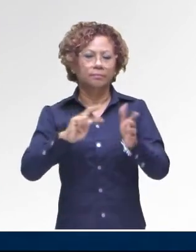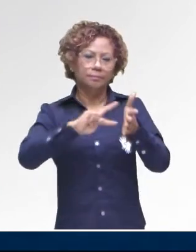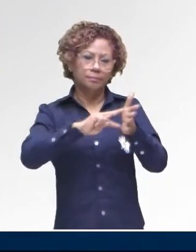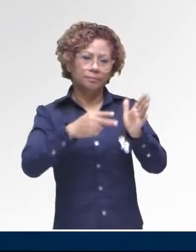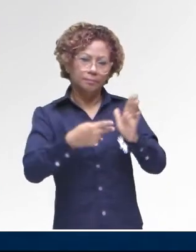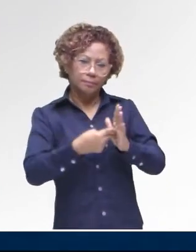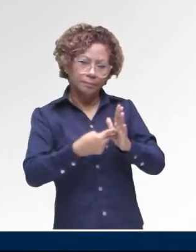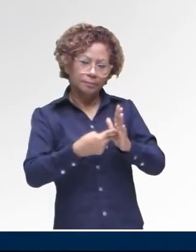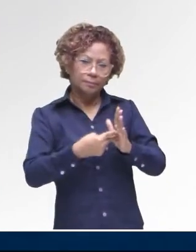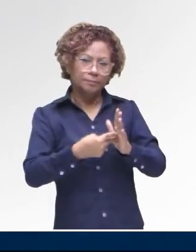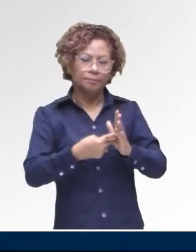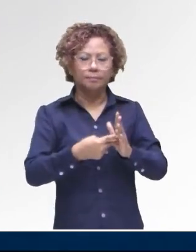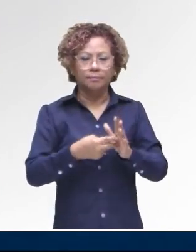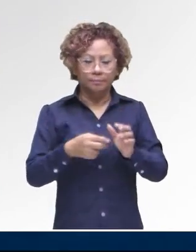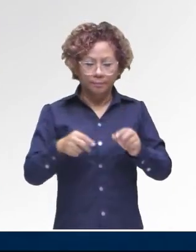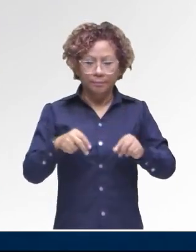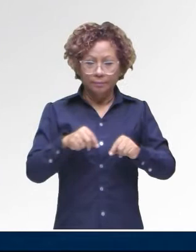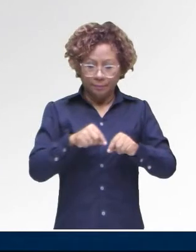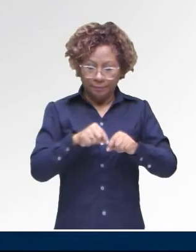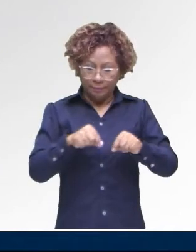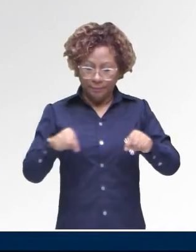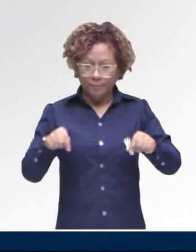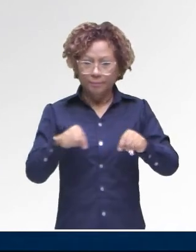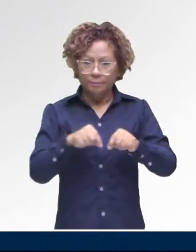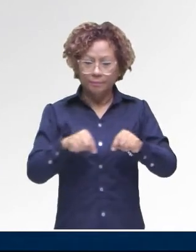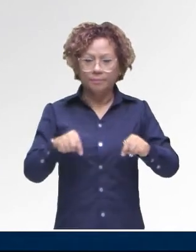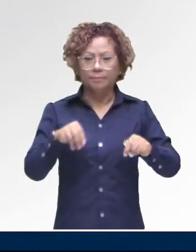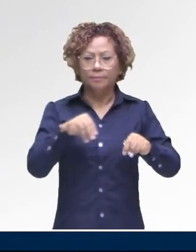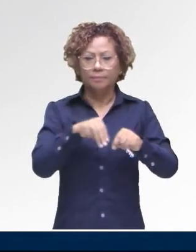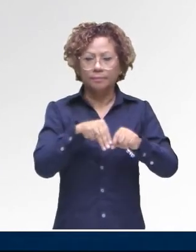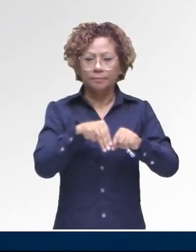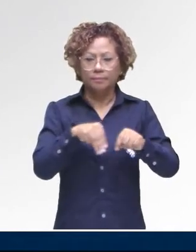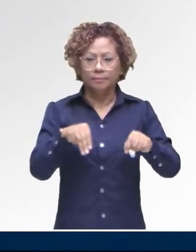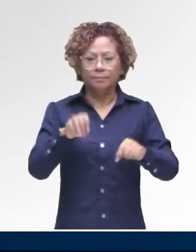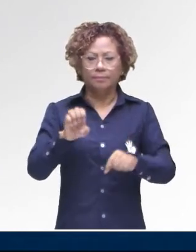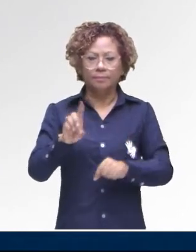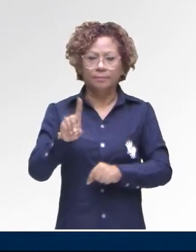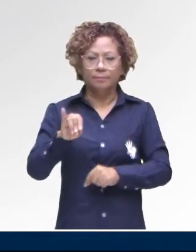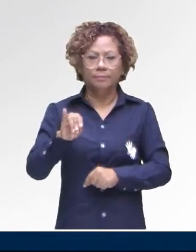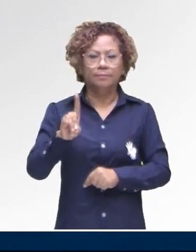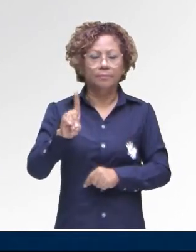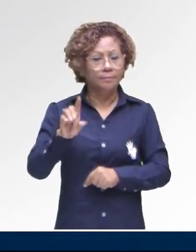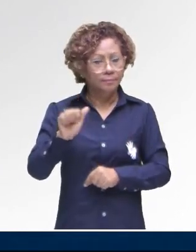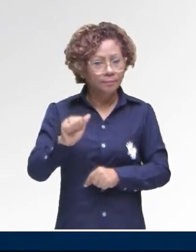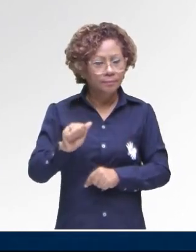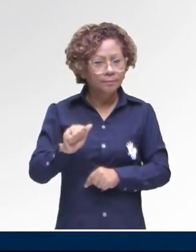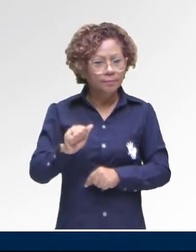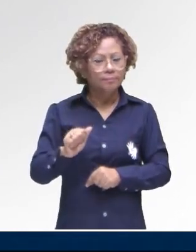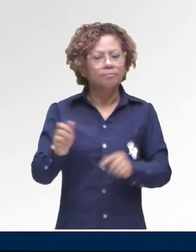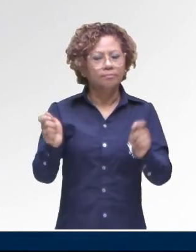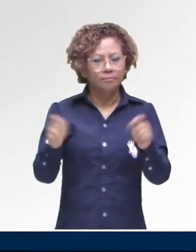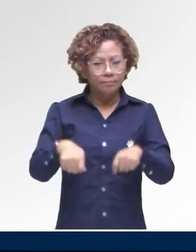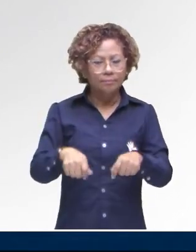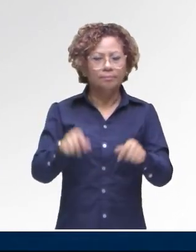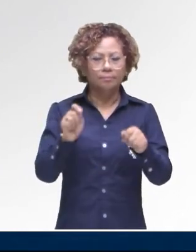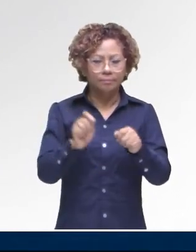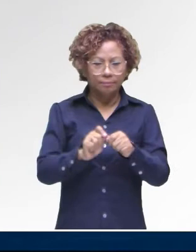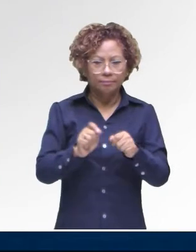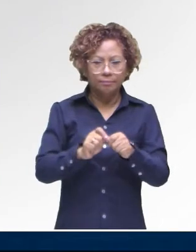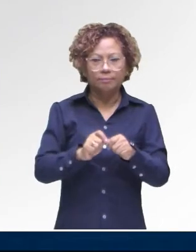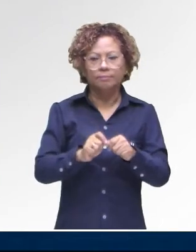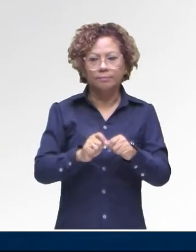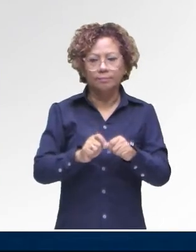ser medida. Então, somente agora que nós iremos conseguir aí medir,